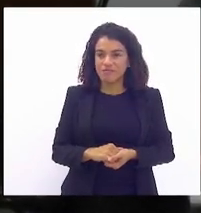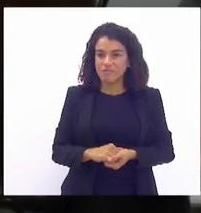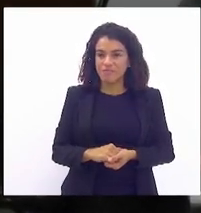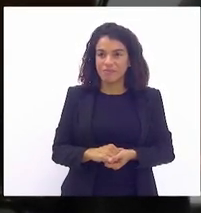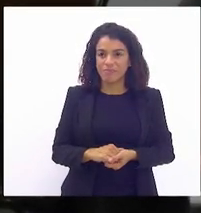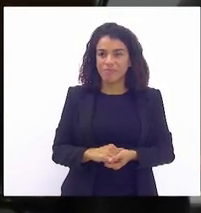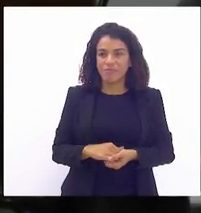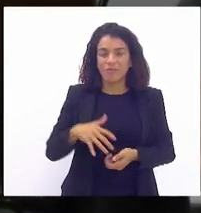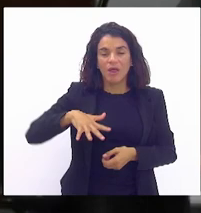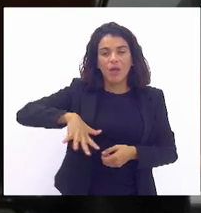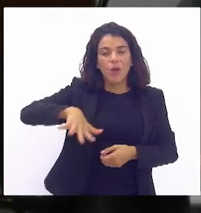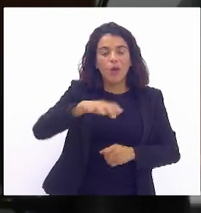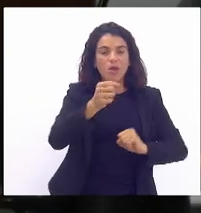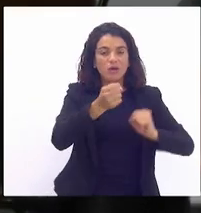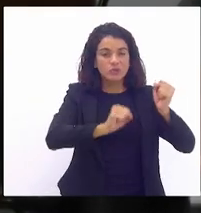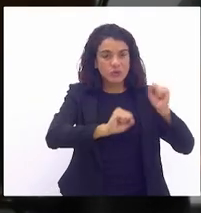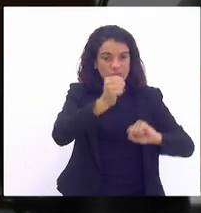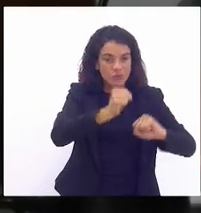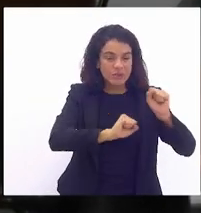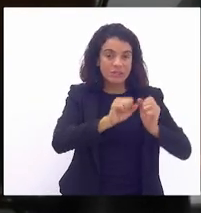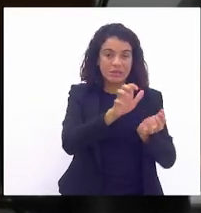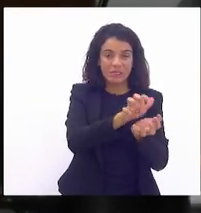Complexo Industrial de Santa Cruz,